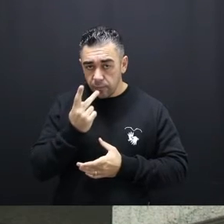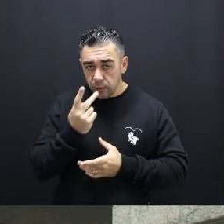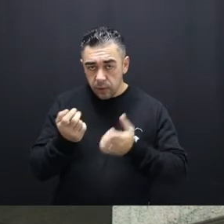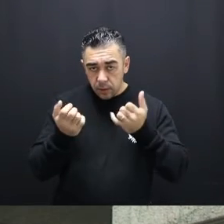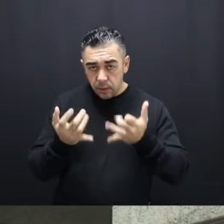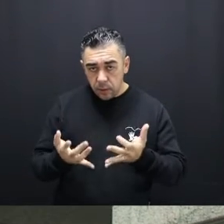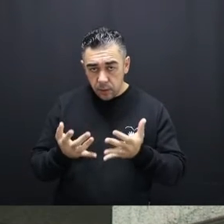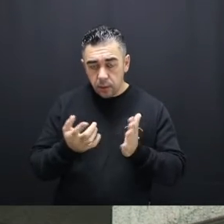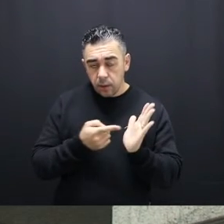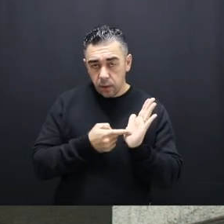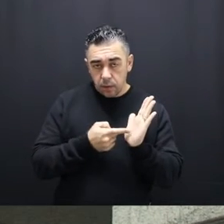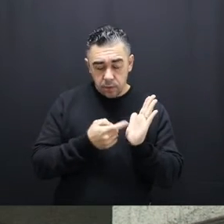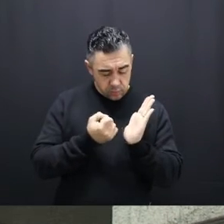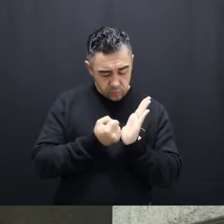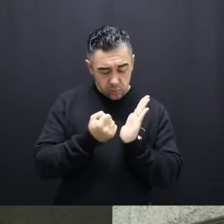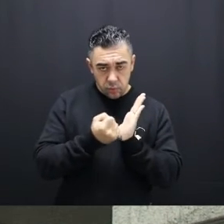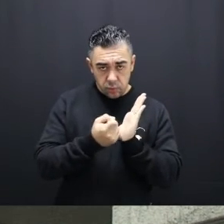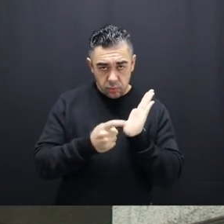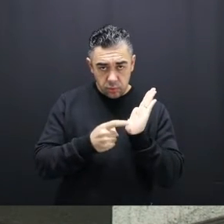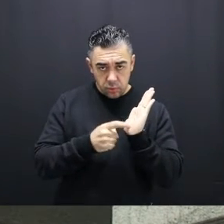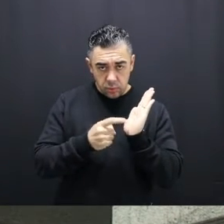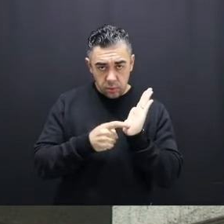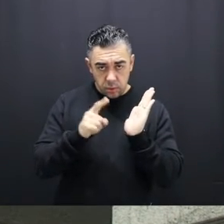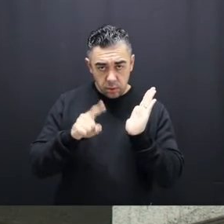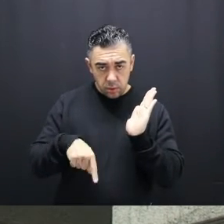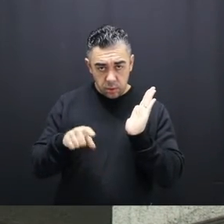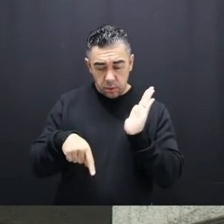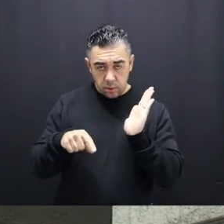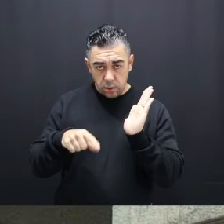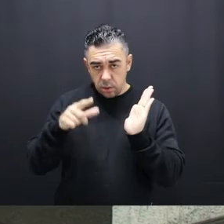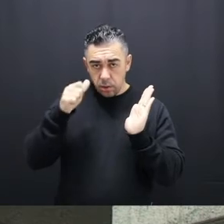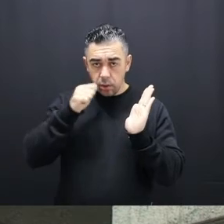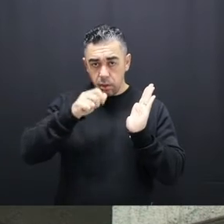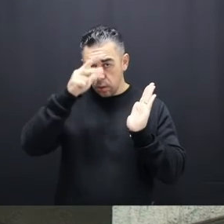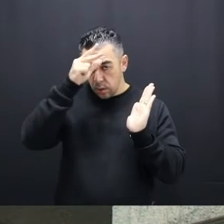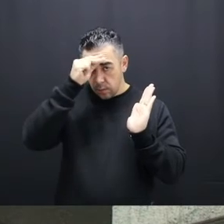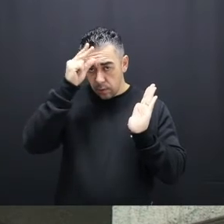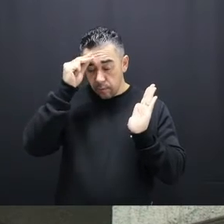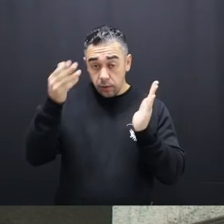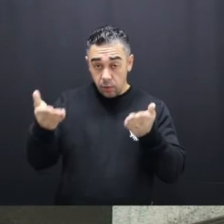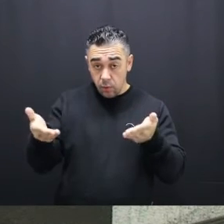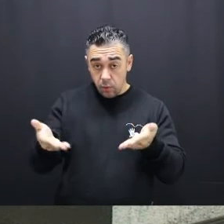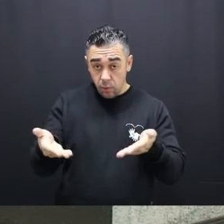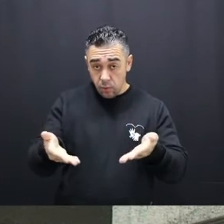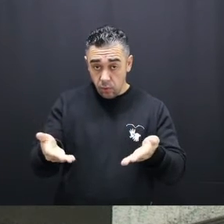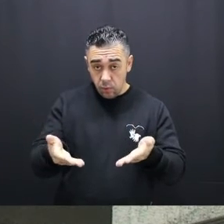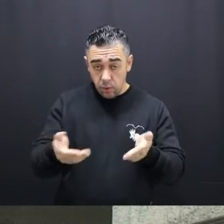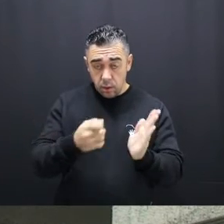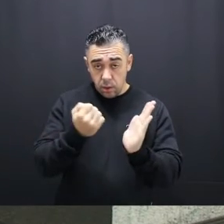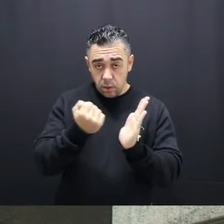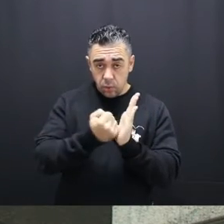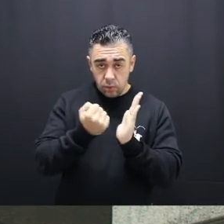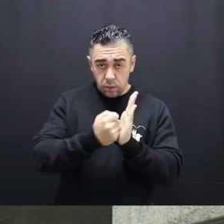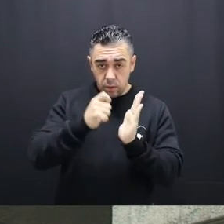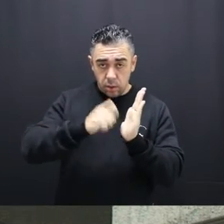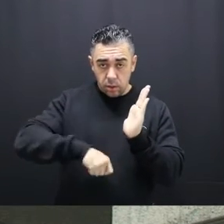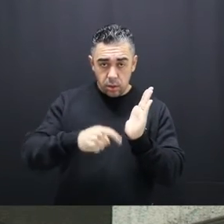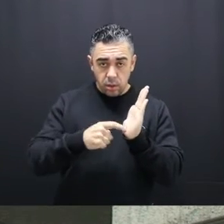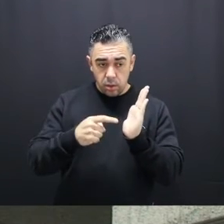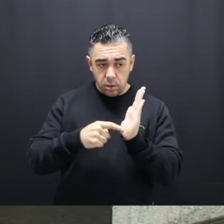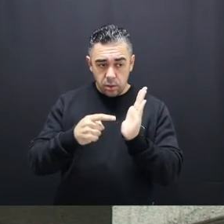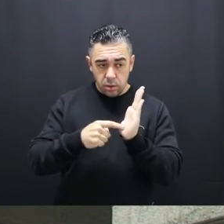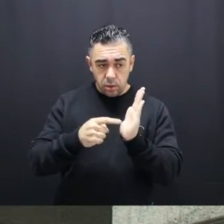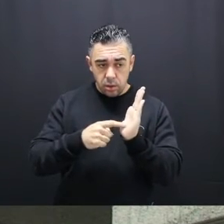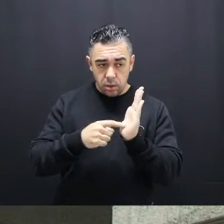os contrato eles achei o Doom inclusive que é da nossa prefeita recente é Se eu conseguir a informação aqui é